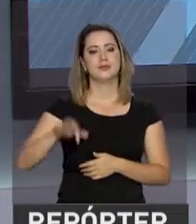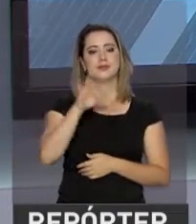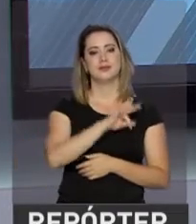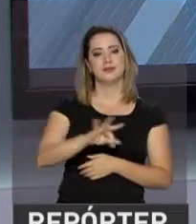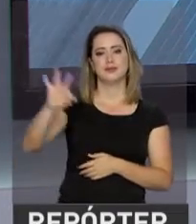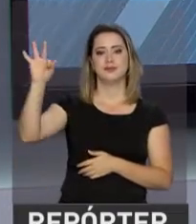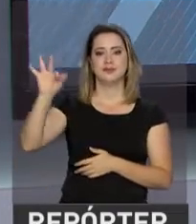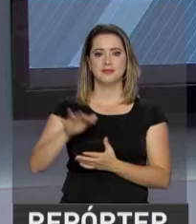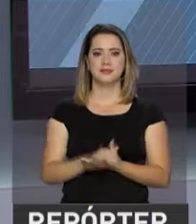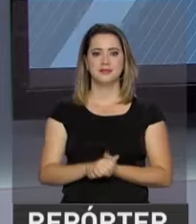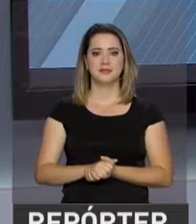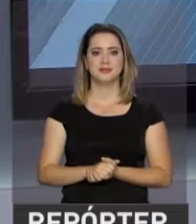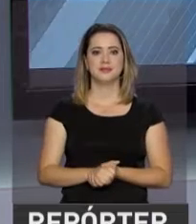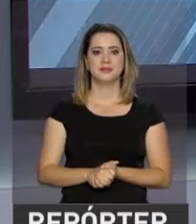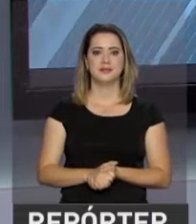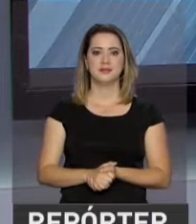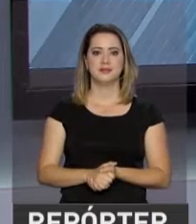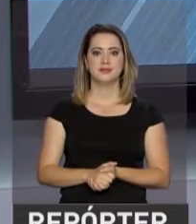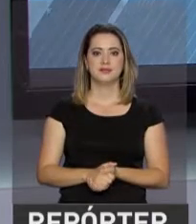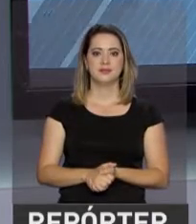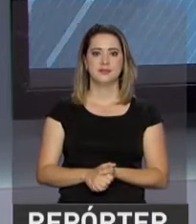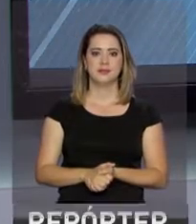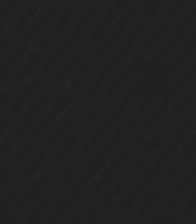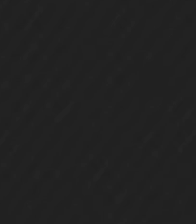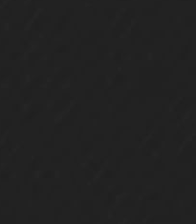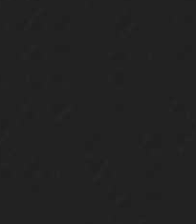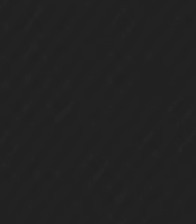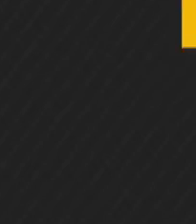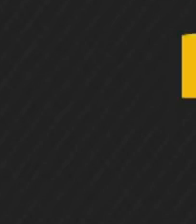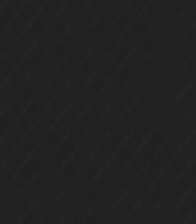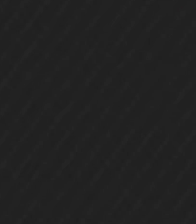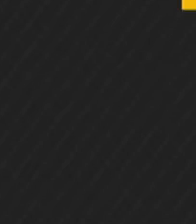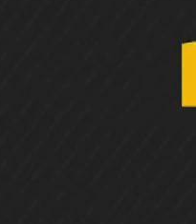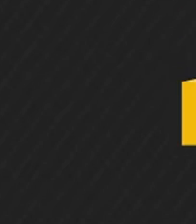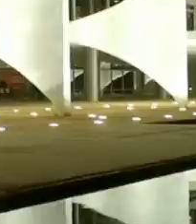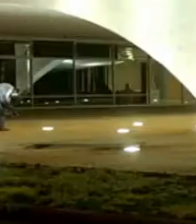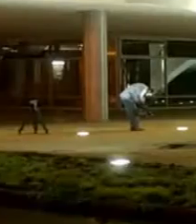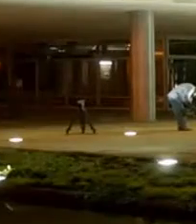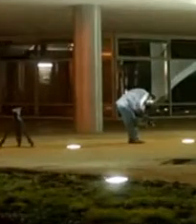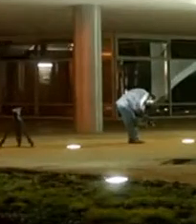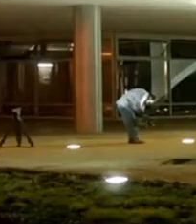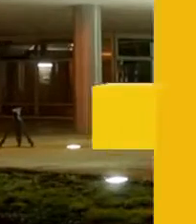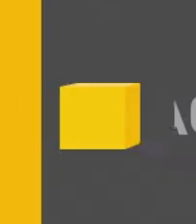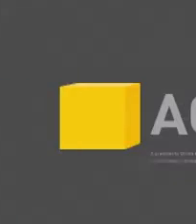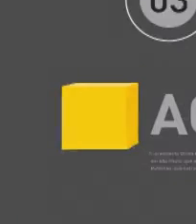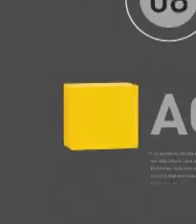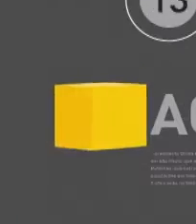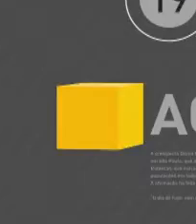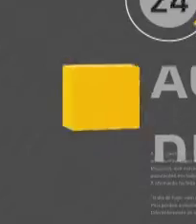NBR, a TV do Governo Federal.